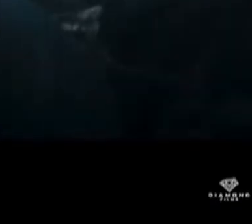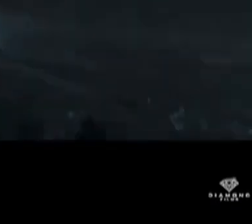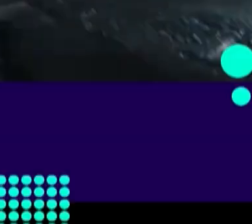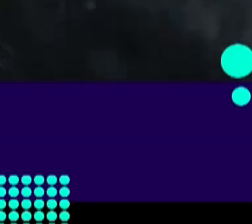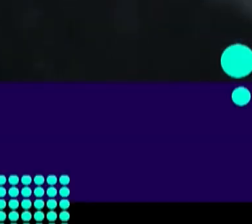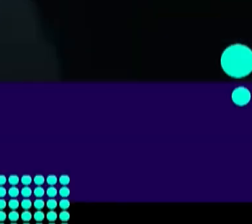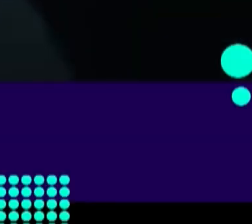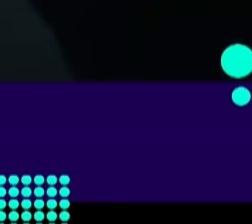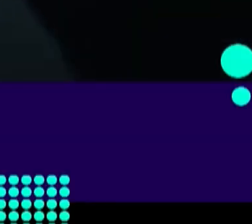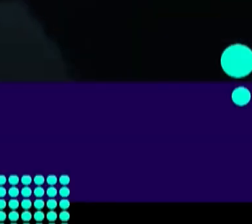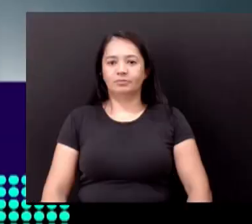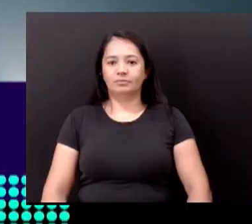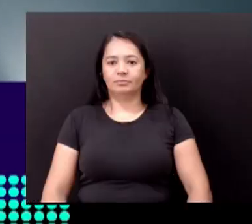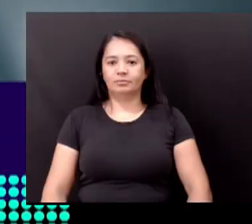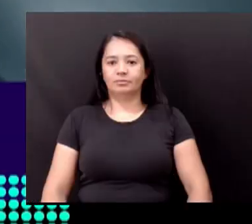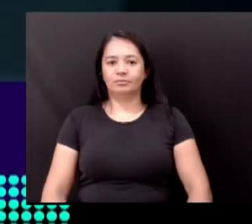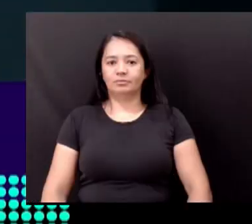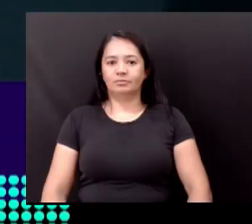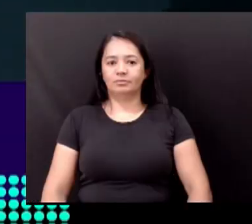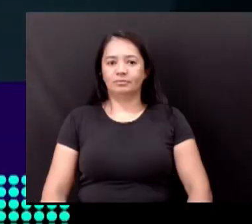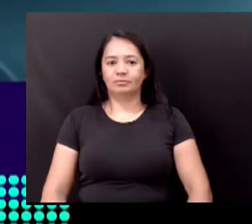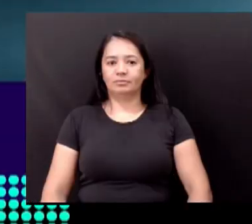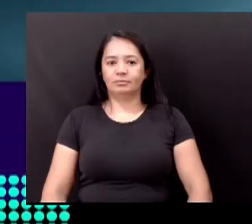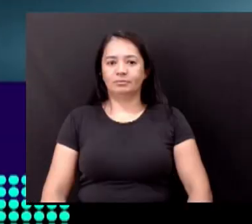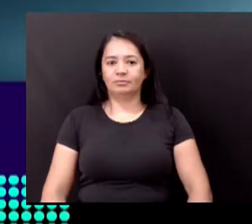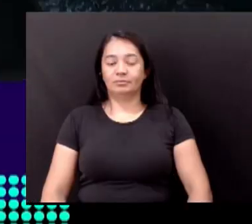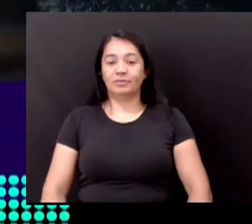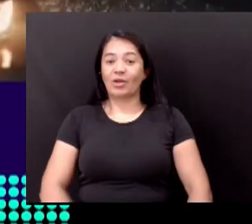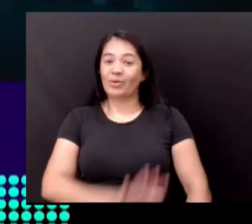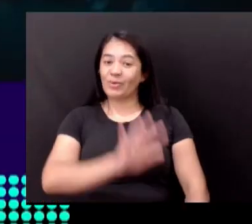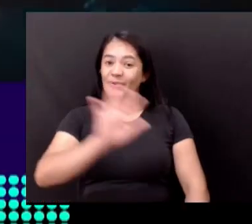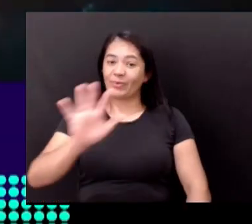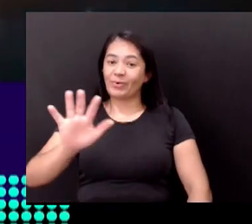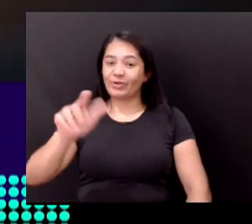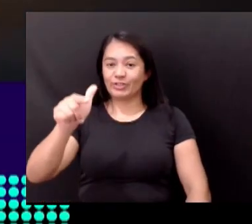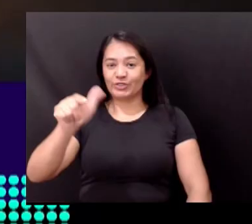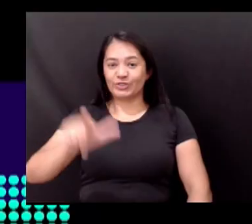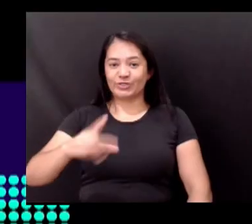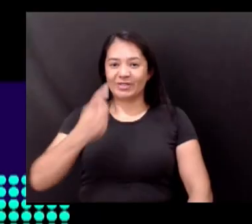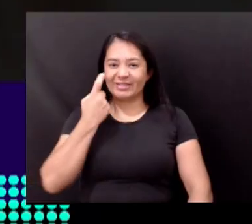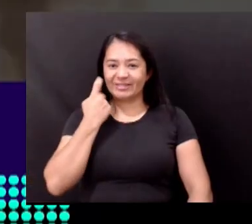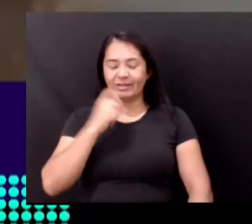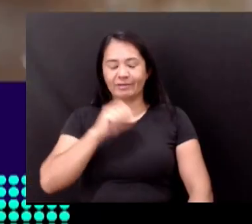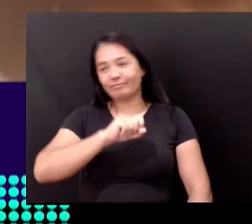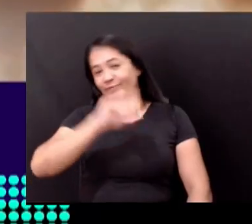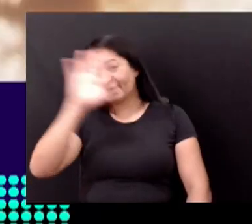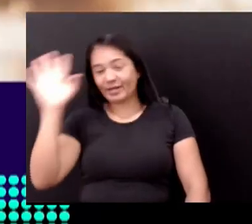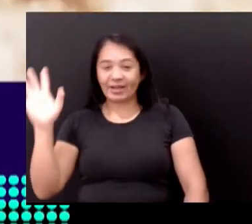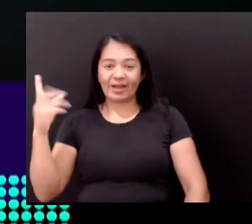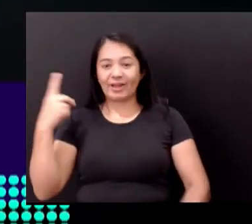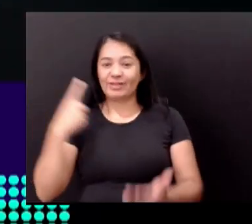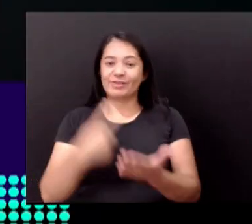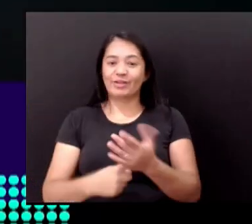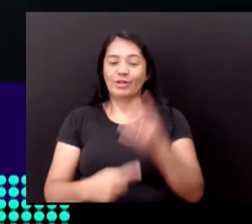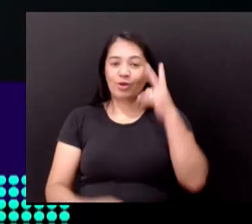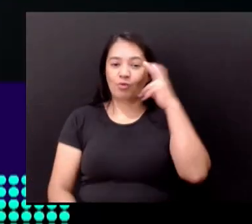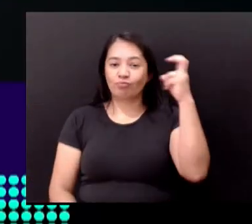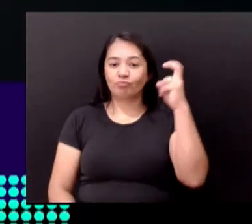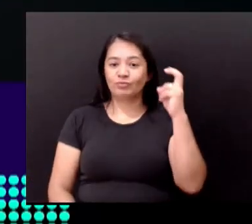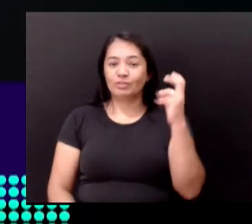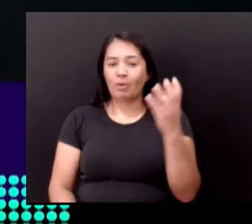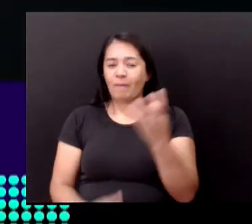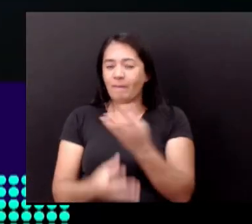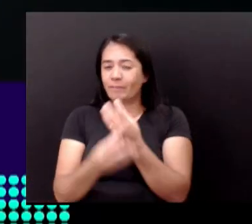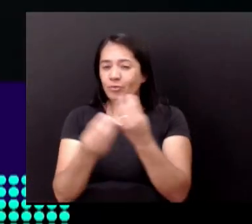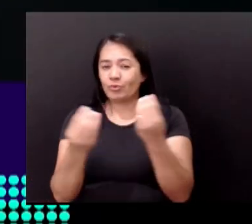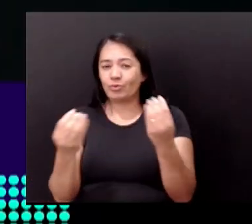Isso não vai ser fácil. Olá, minha gente, mais uma sexta-feira e é claro que a nossa agenda cultural vem repleta de novidades, assim como